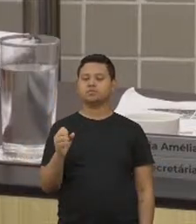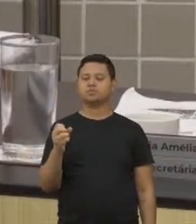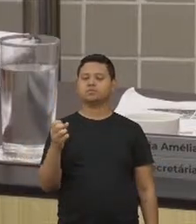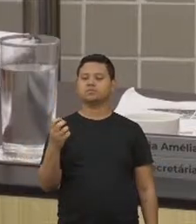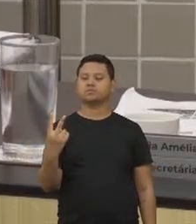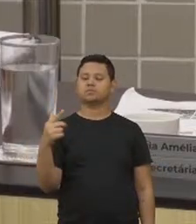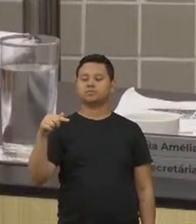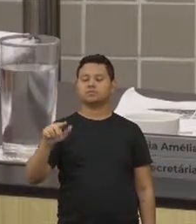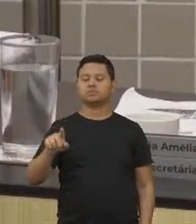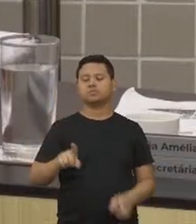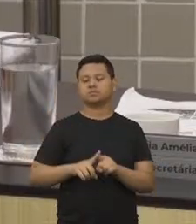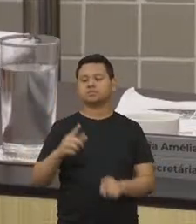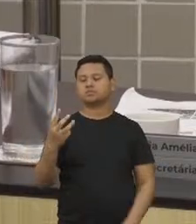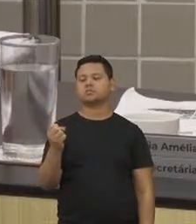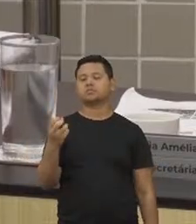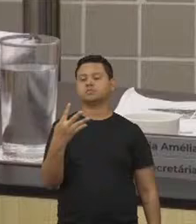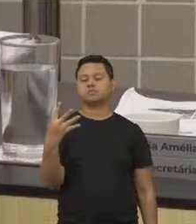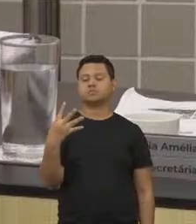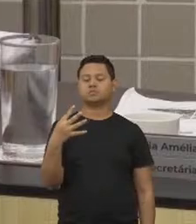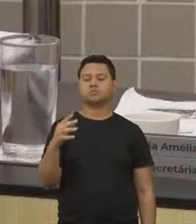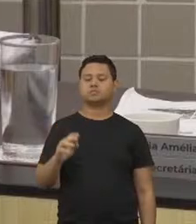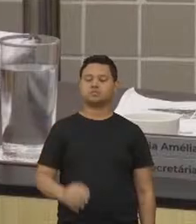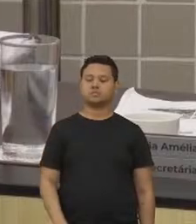827 e 844.